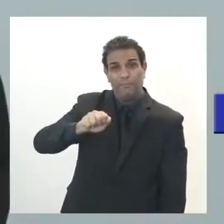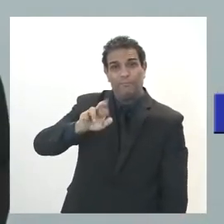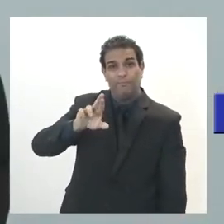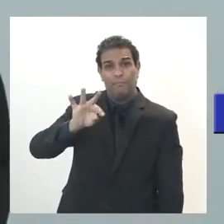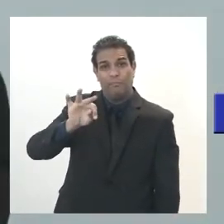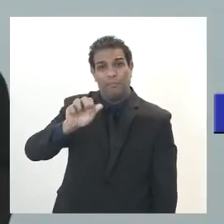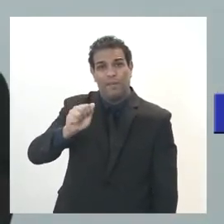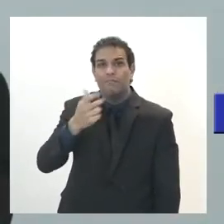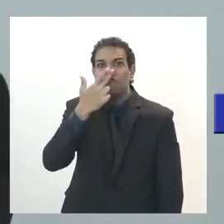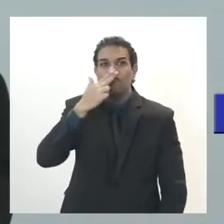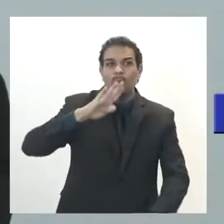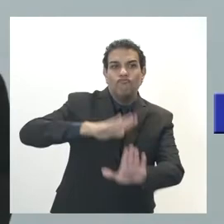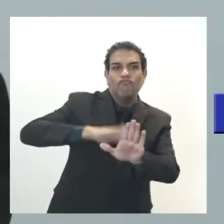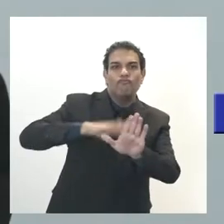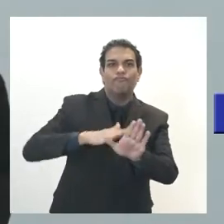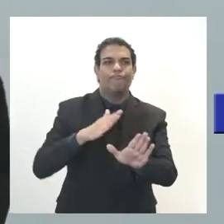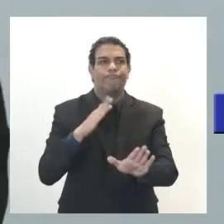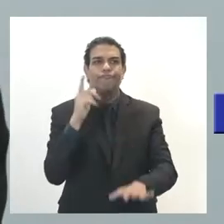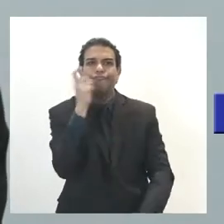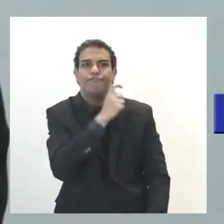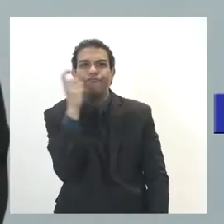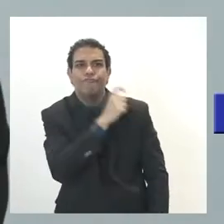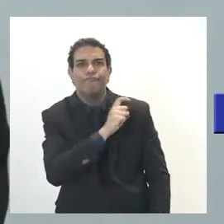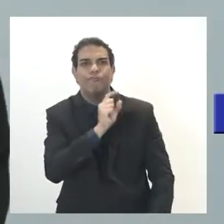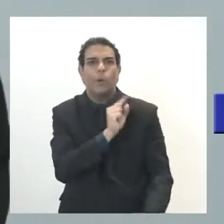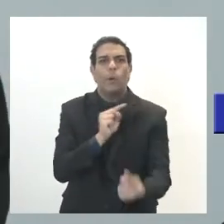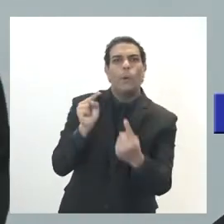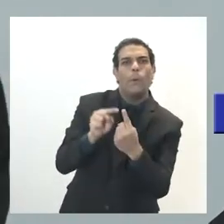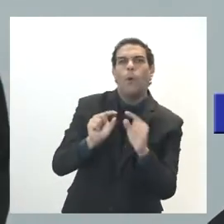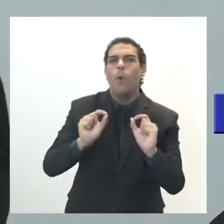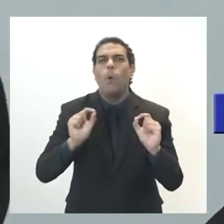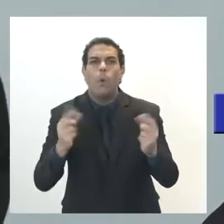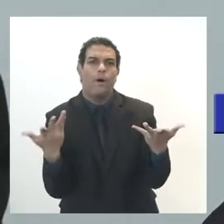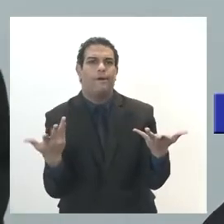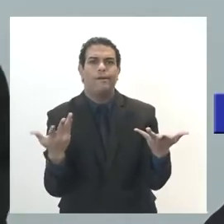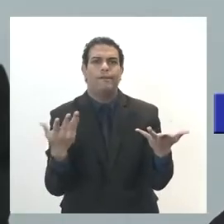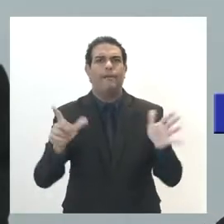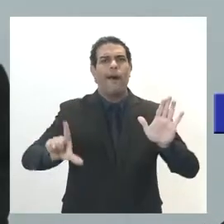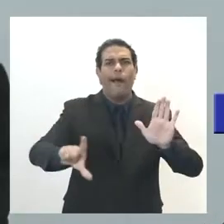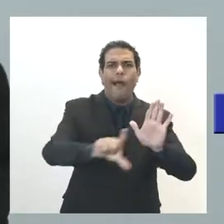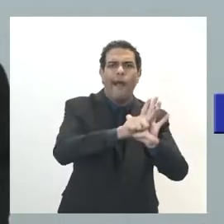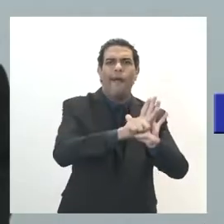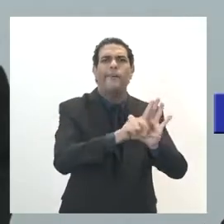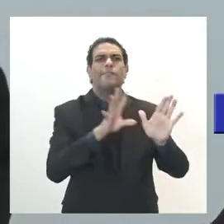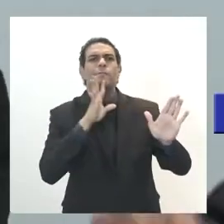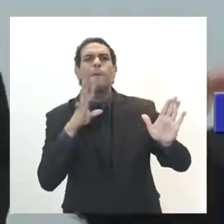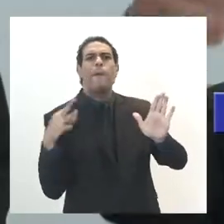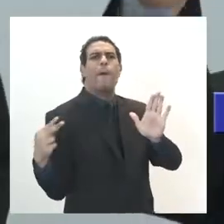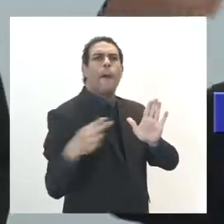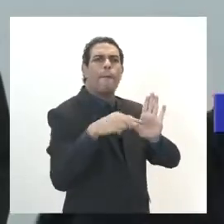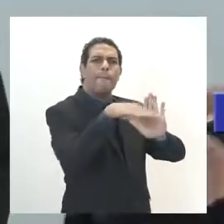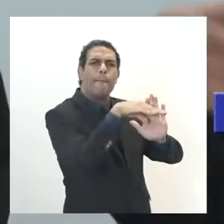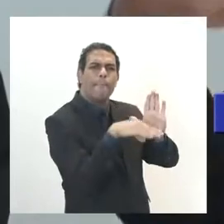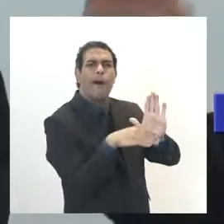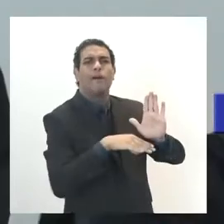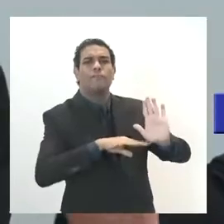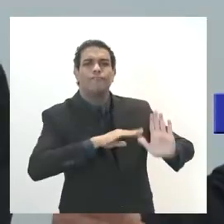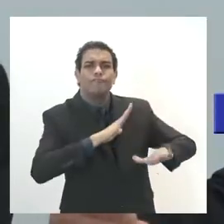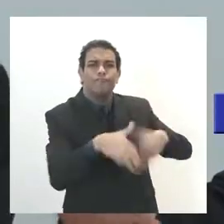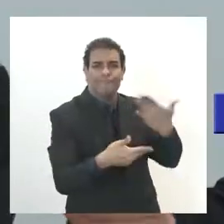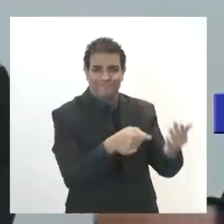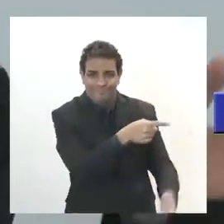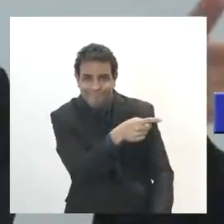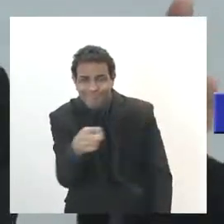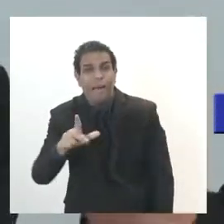pressupostos né em falsas afirmações que são aliás muito conhecida de todos nós e os processos de